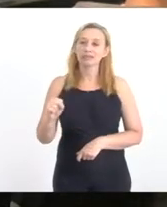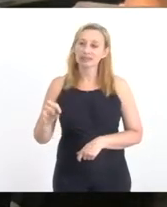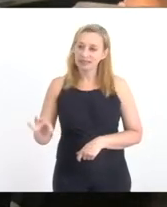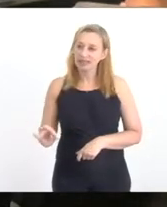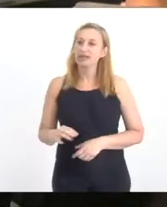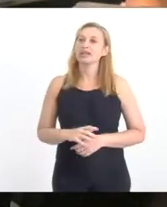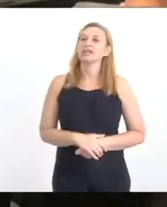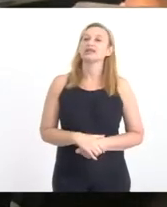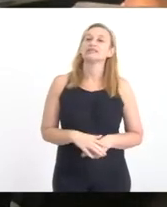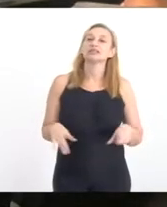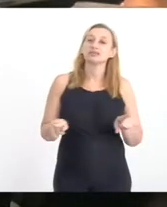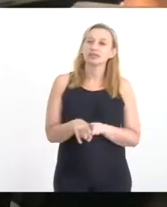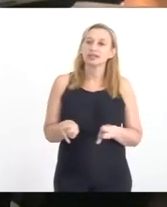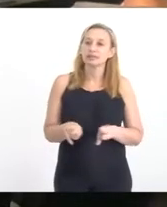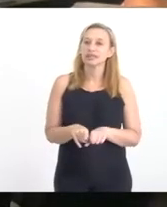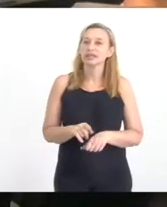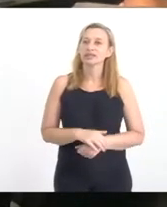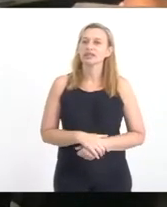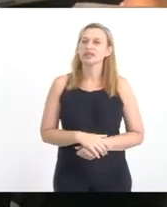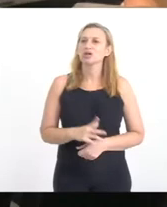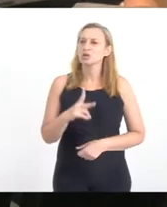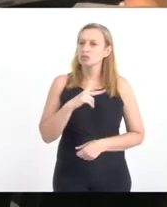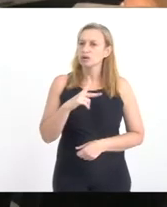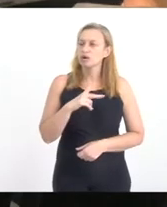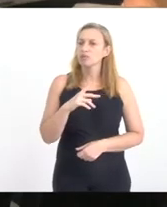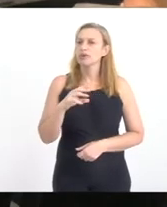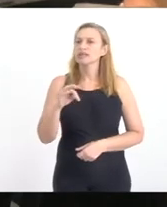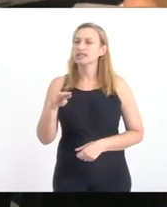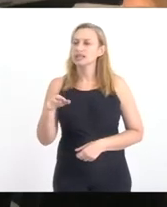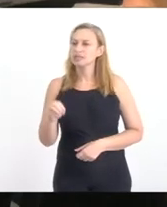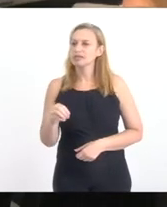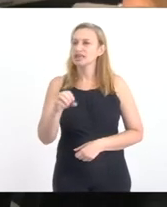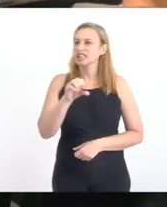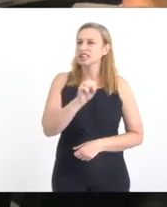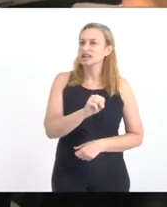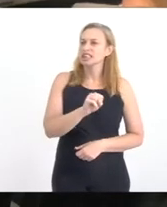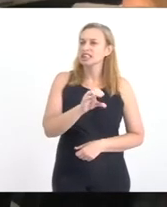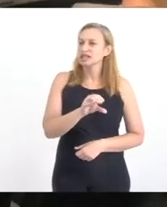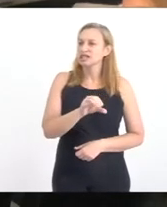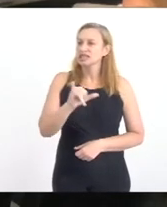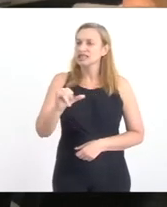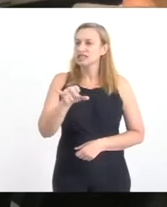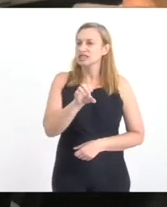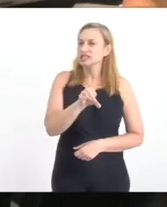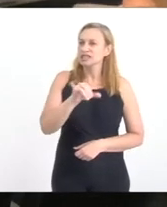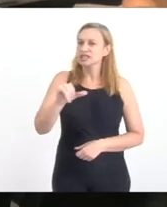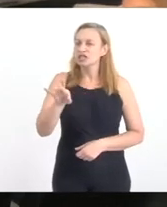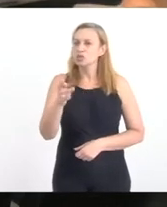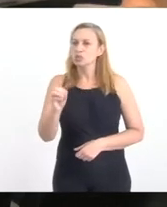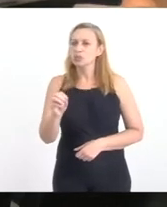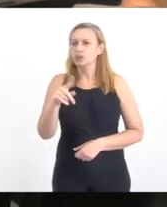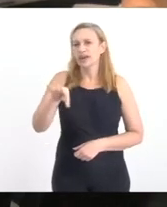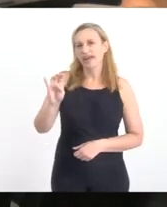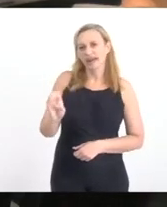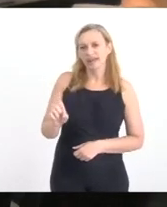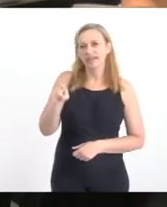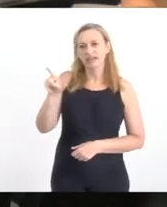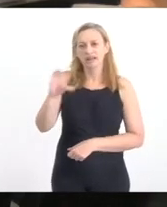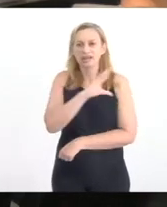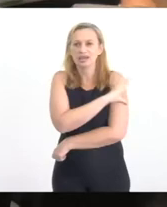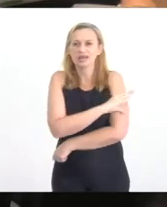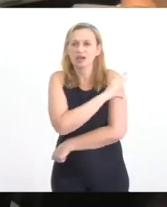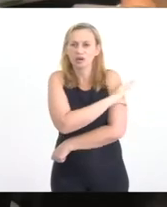e também é o próprio assentamento Cícero Guedes não é um acampamento Cícero Guedes a gente teve lá em